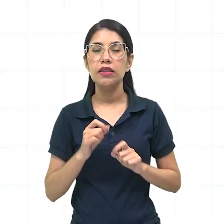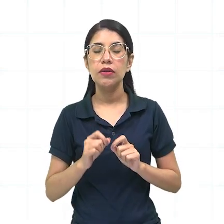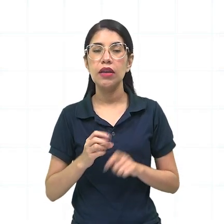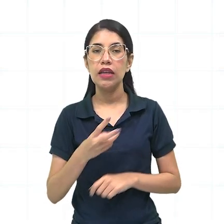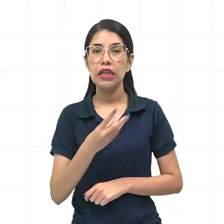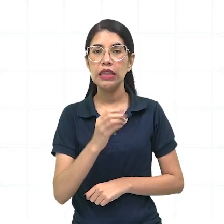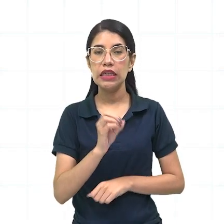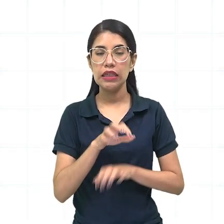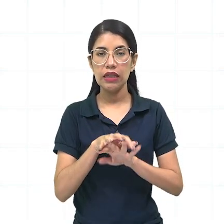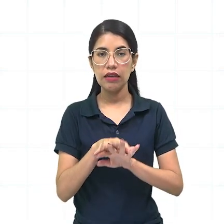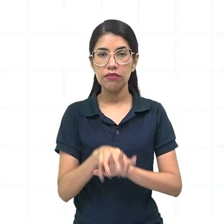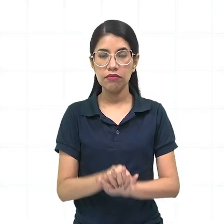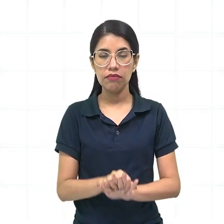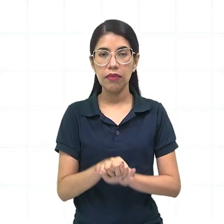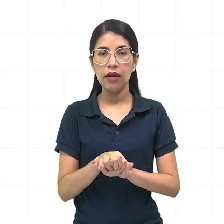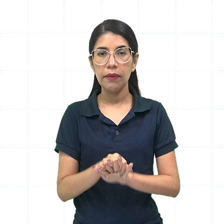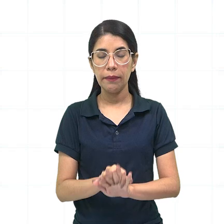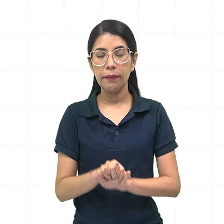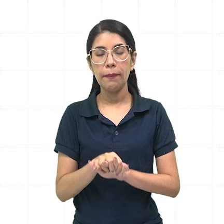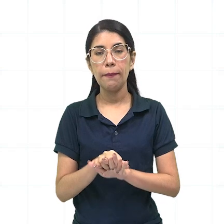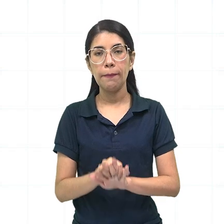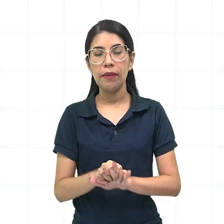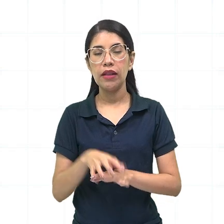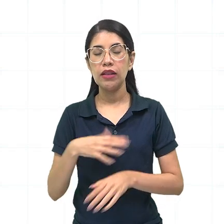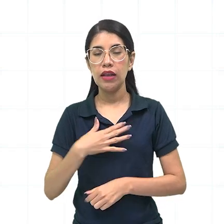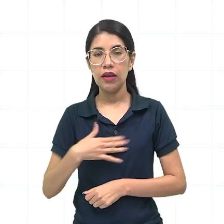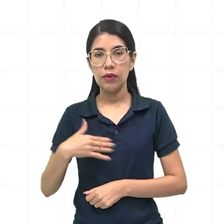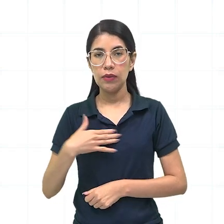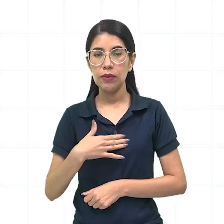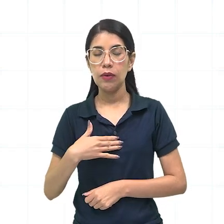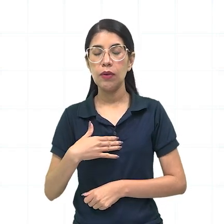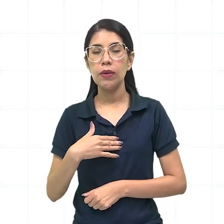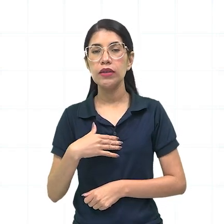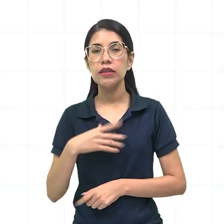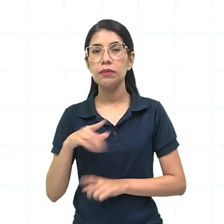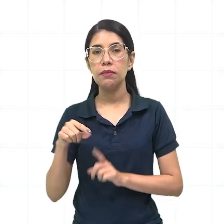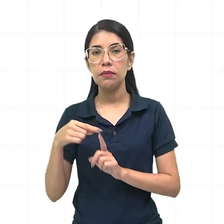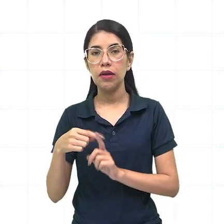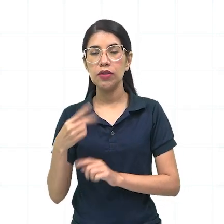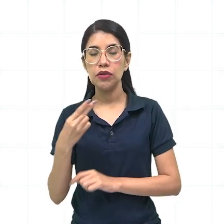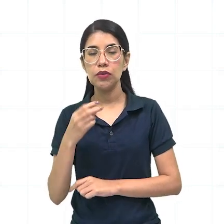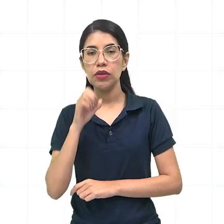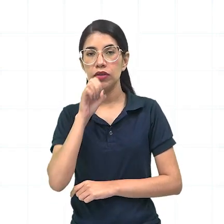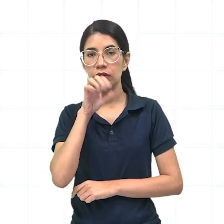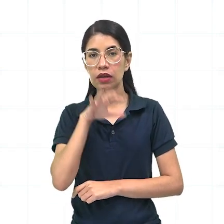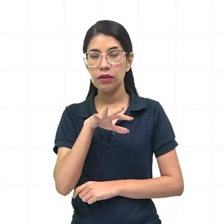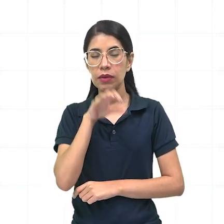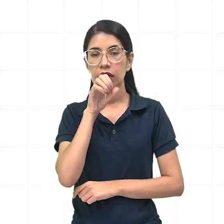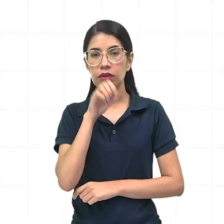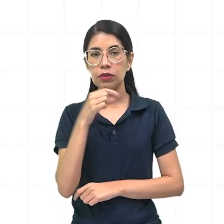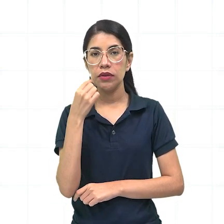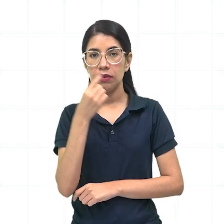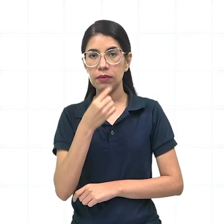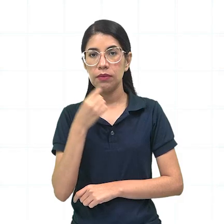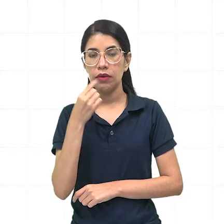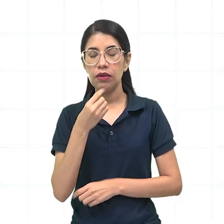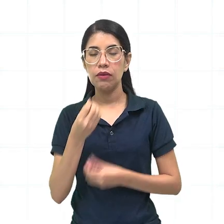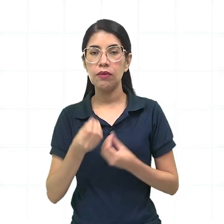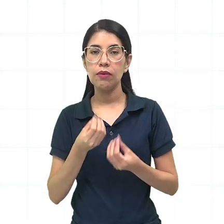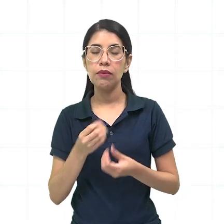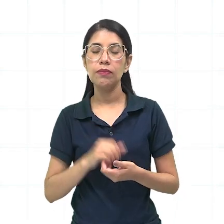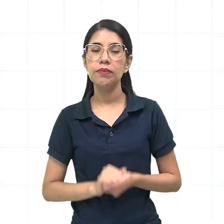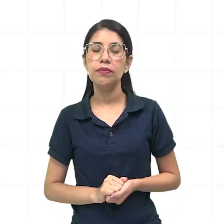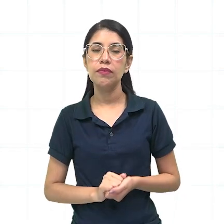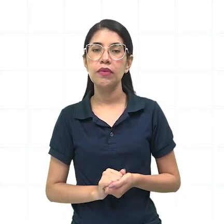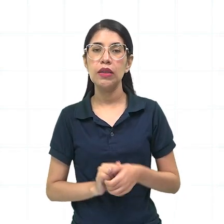30 compressões torácicas para 2 ventilações. Como é que faz as compressões torácicas? Coloca